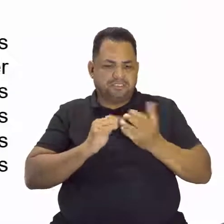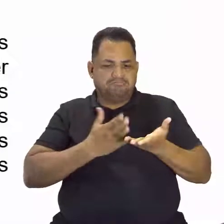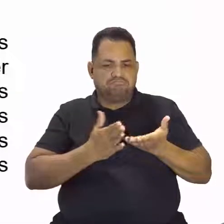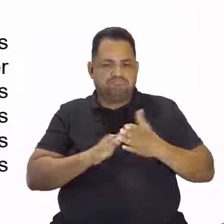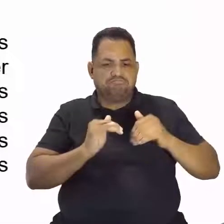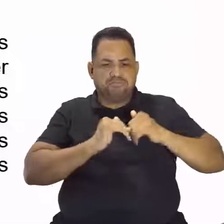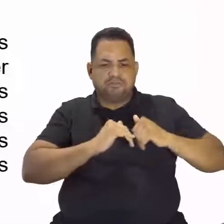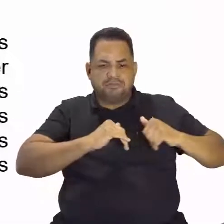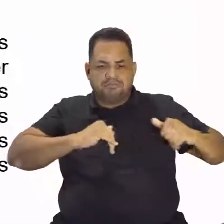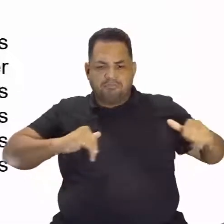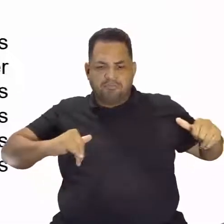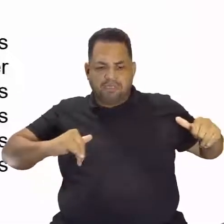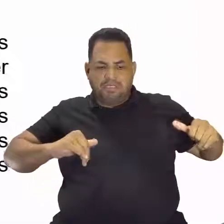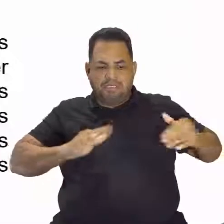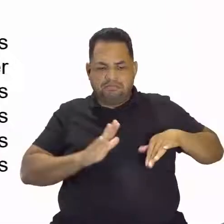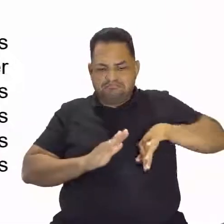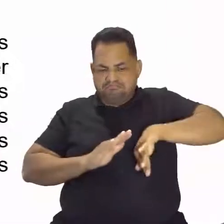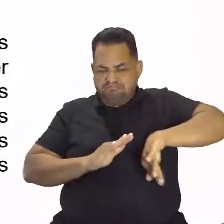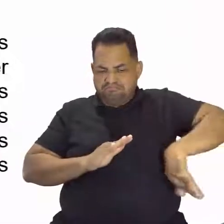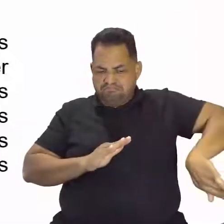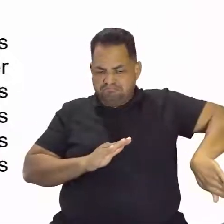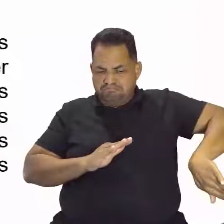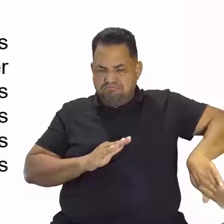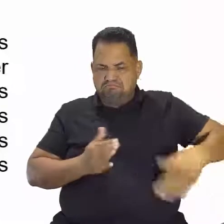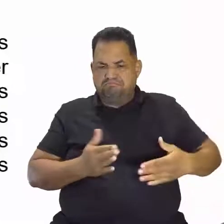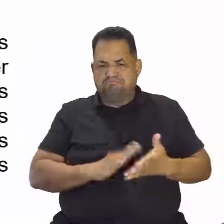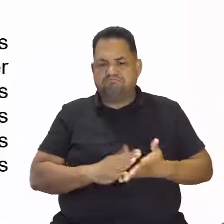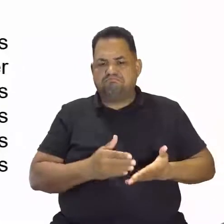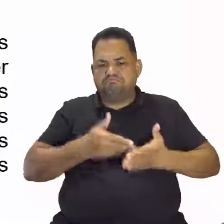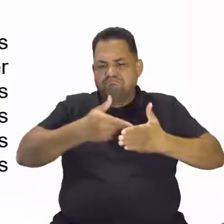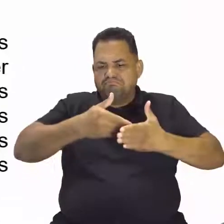que deixa de escanteio, está lutando